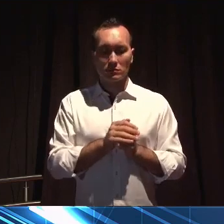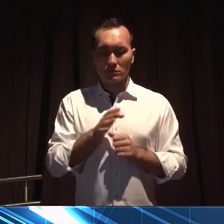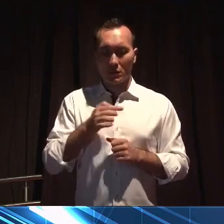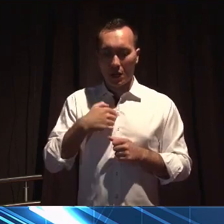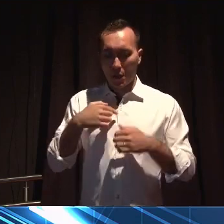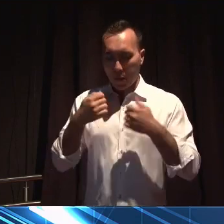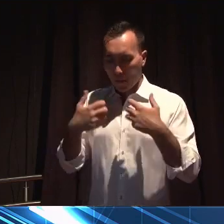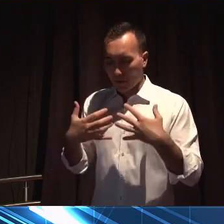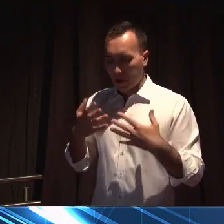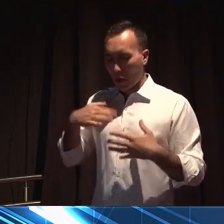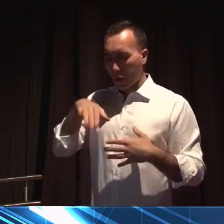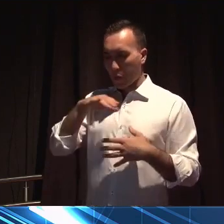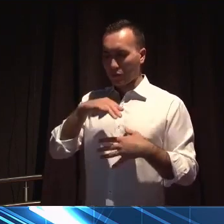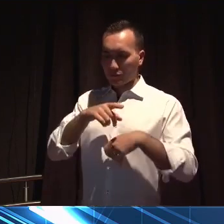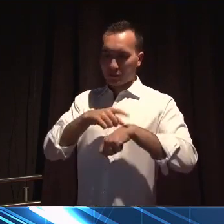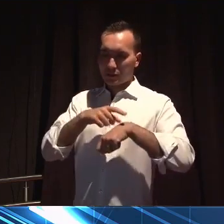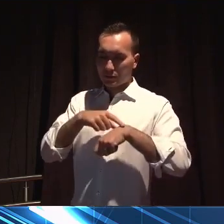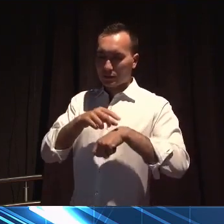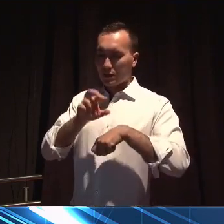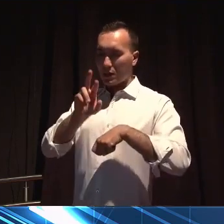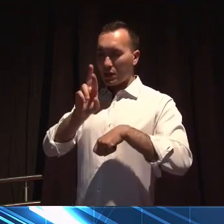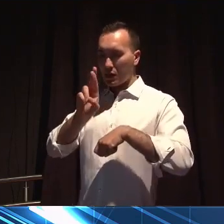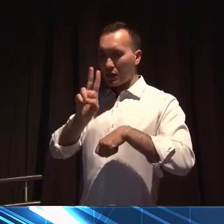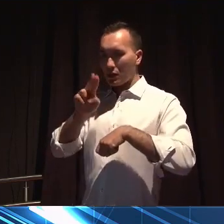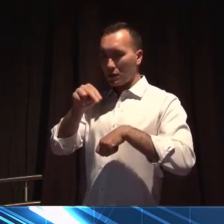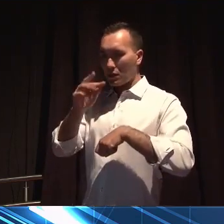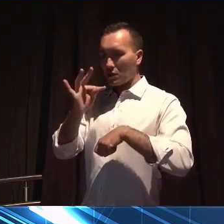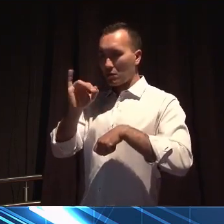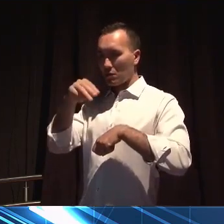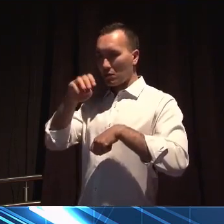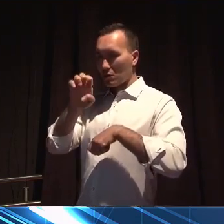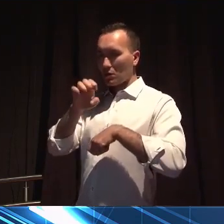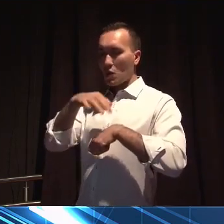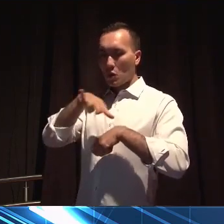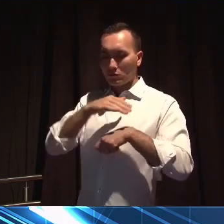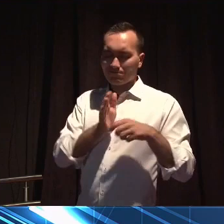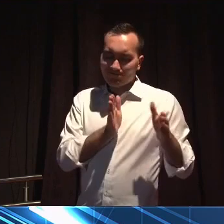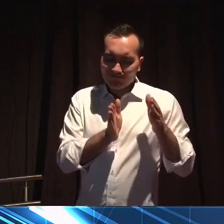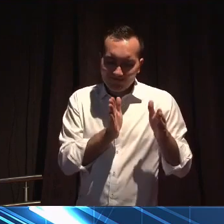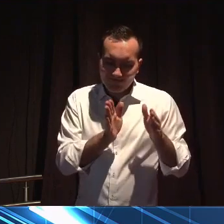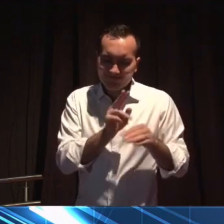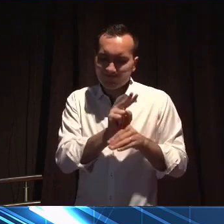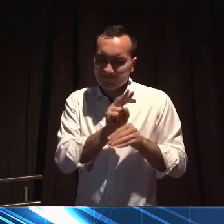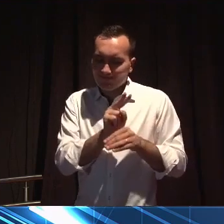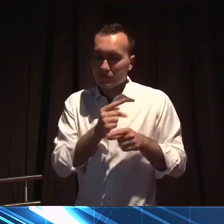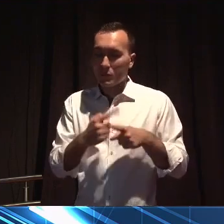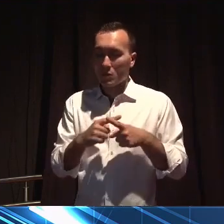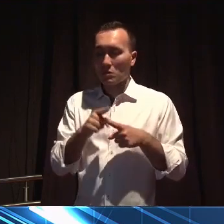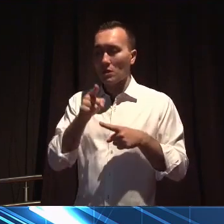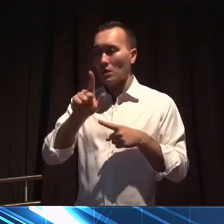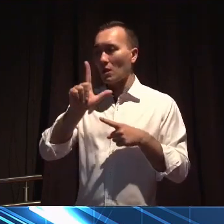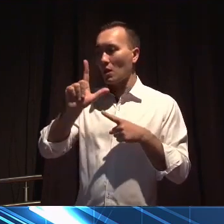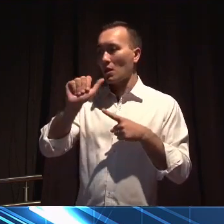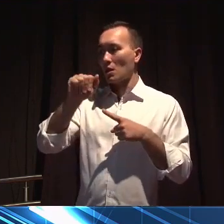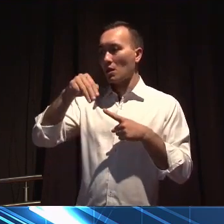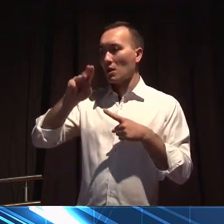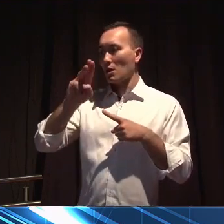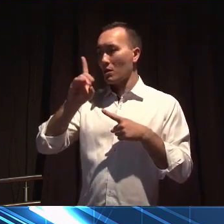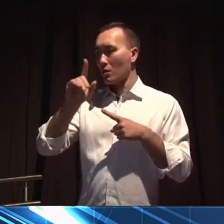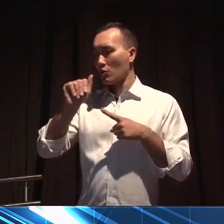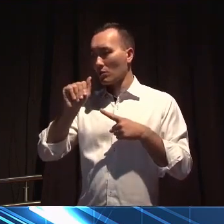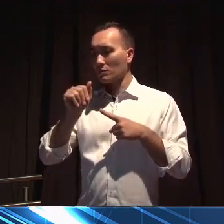gente tem que isolar as requisições por contexto, porque a Lambda ela não nos permite essas requisições limitadas por contexto, ela só limita